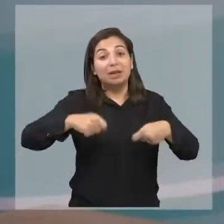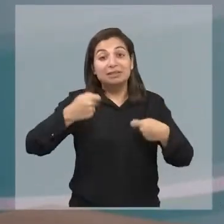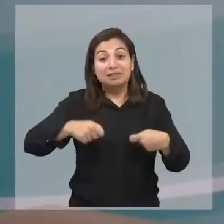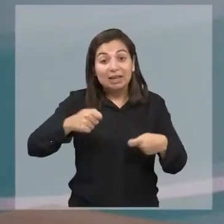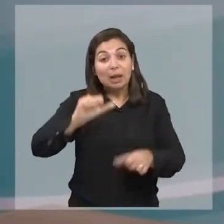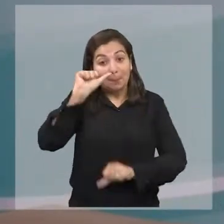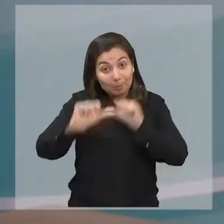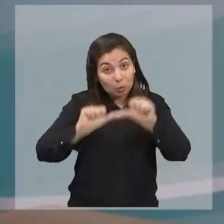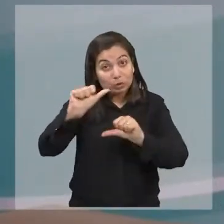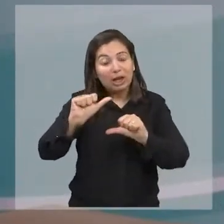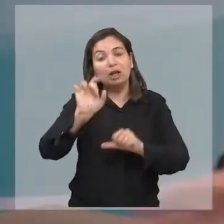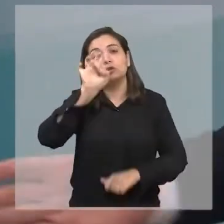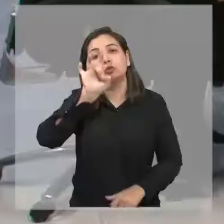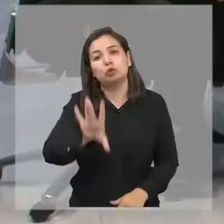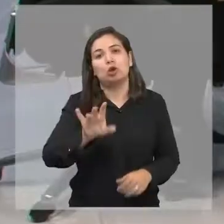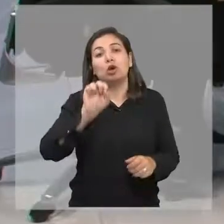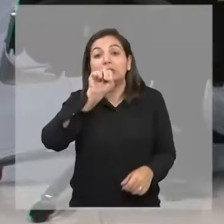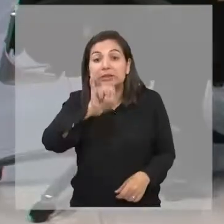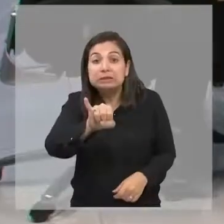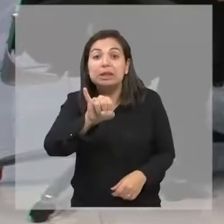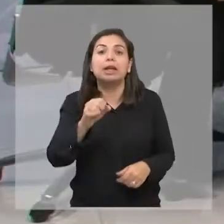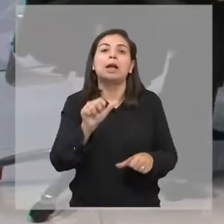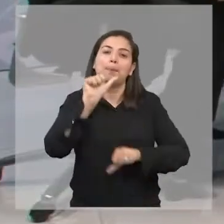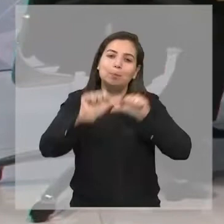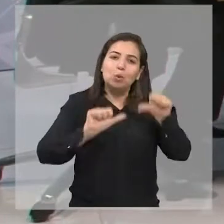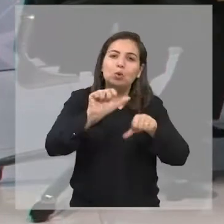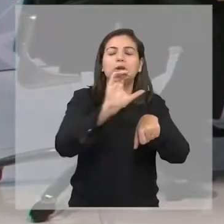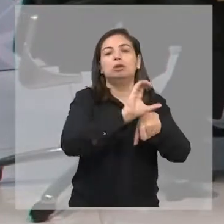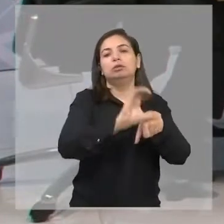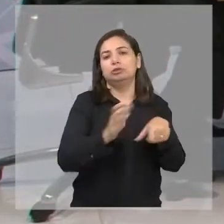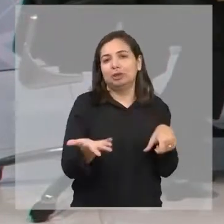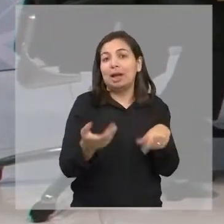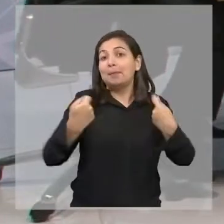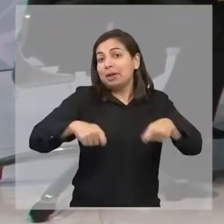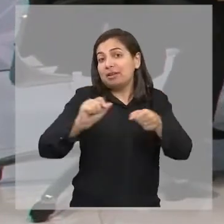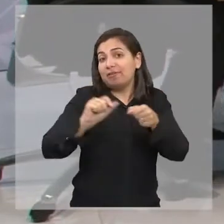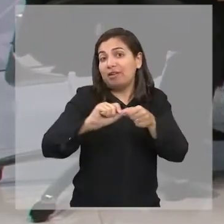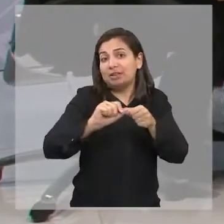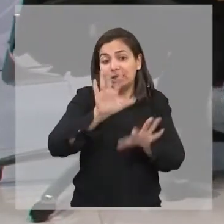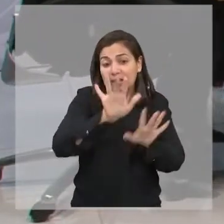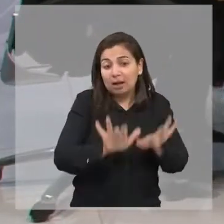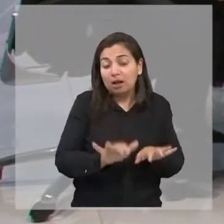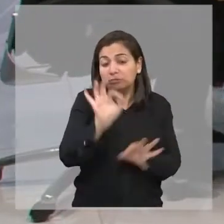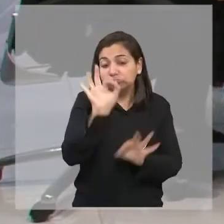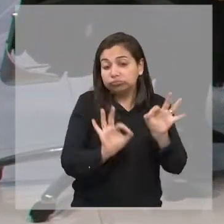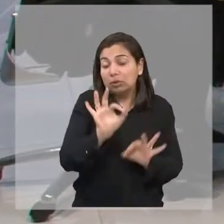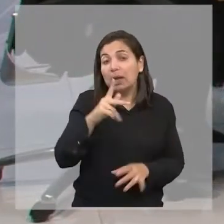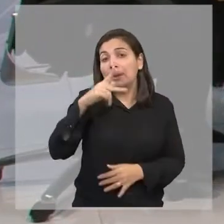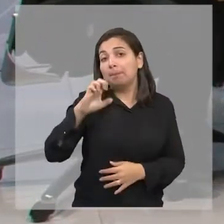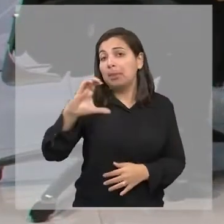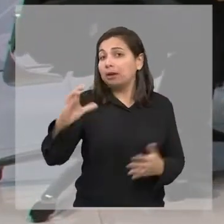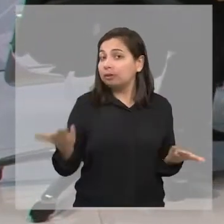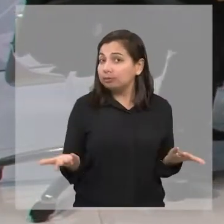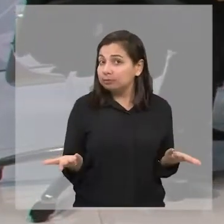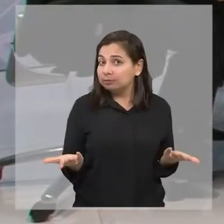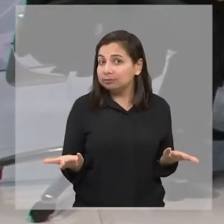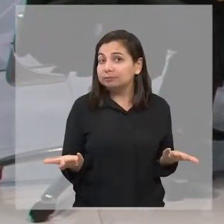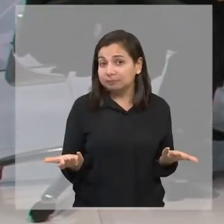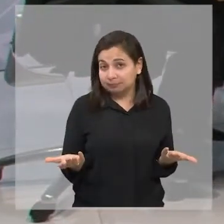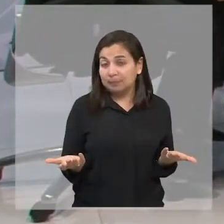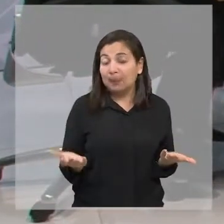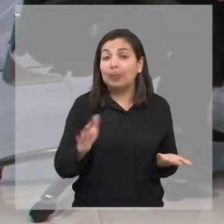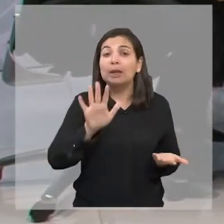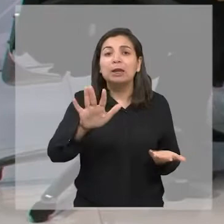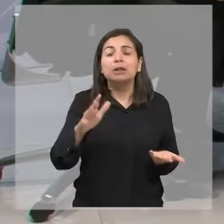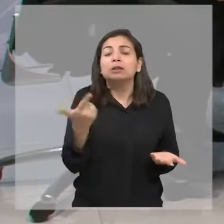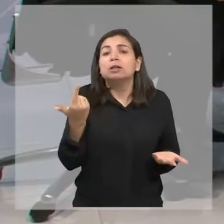Constituição. Sim, mas sem mudar a Constituição. fazemos uma PEC. Fazemos uma PEC. O governo não passa nem nome de rua no Congresso Nacional hoje em dia, porque